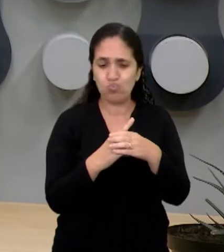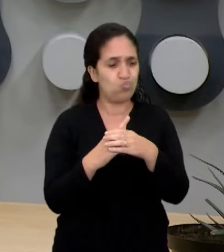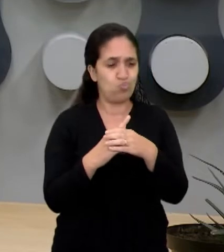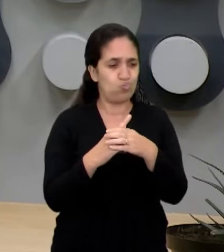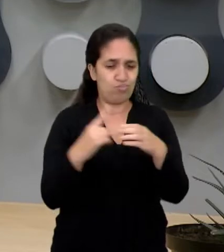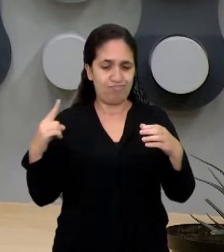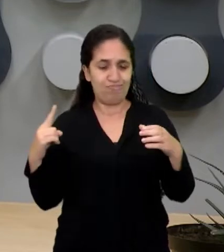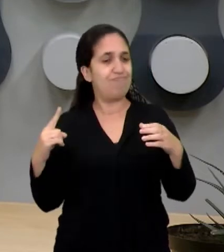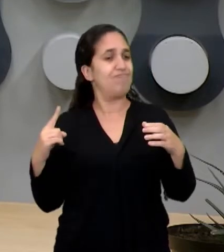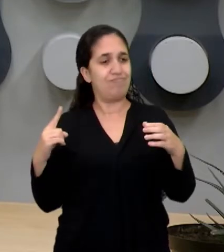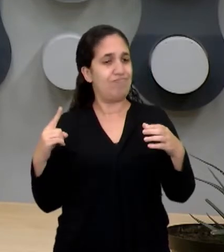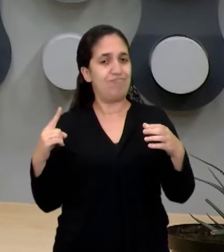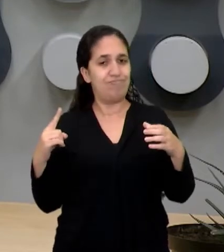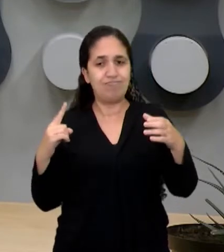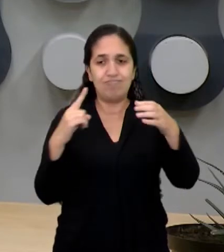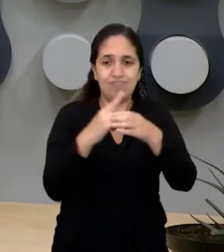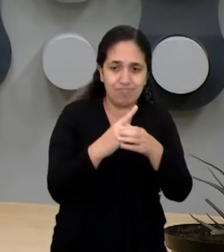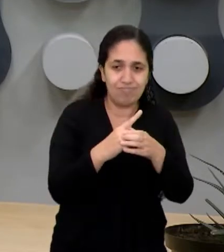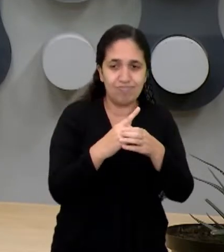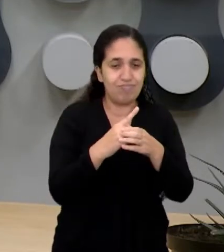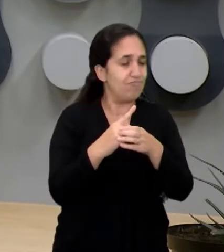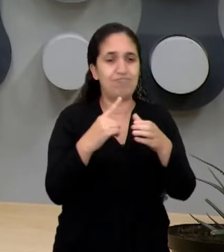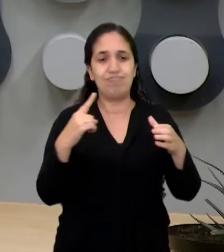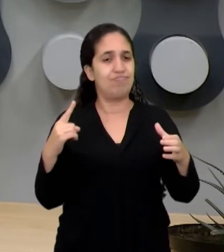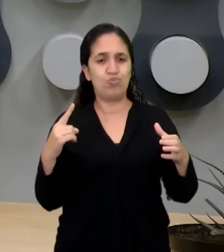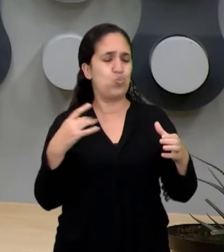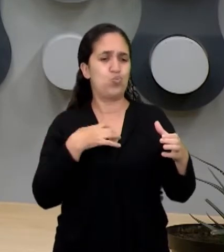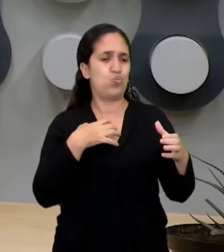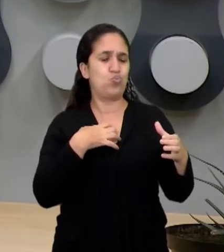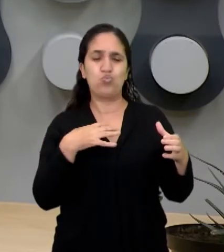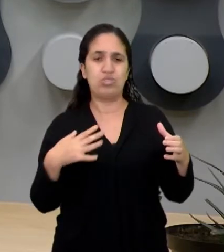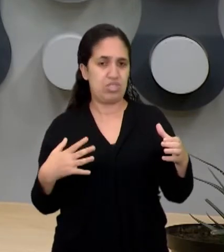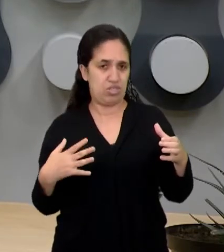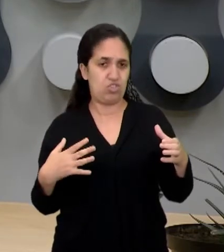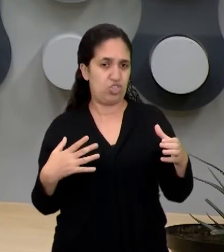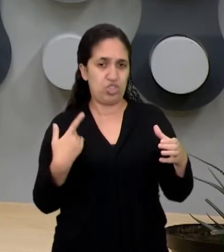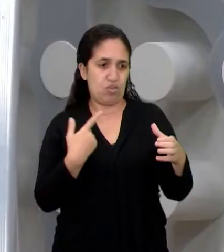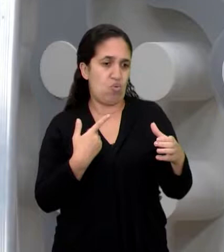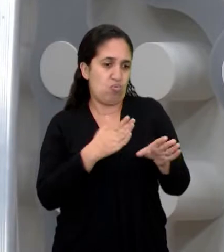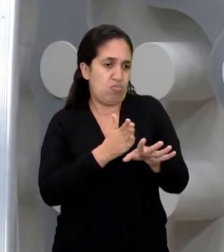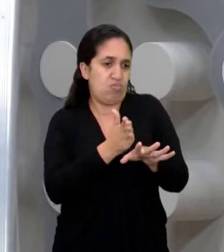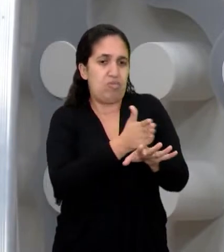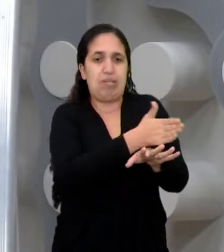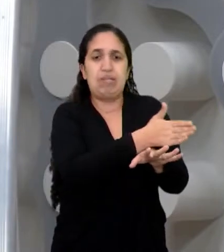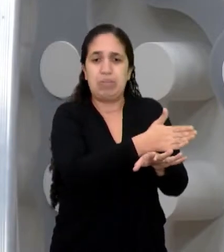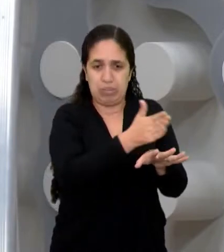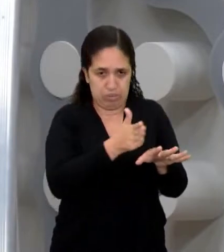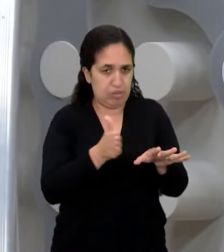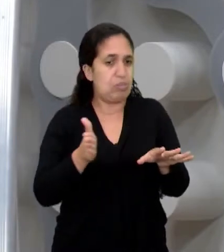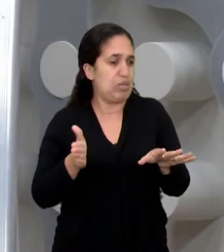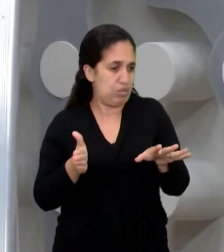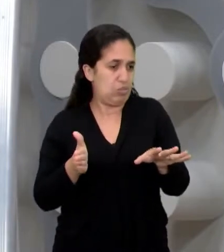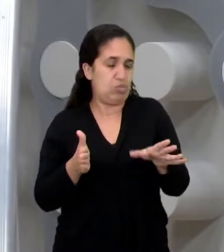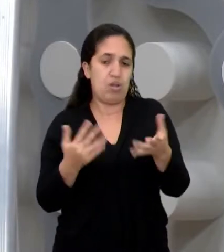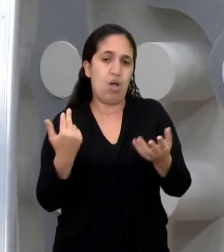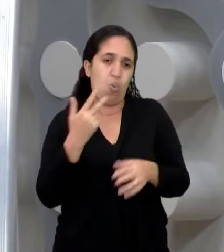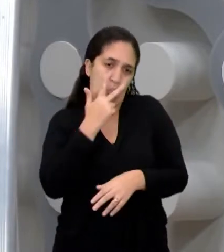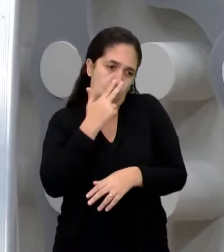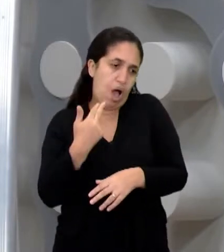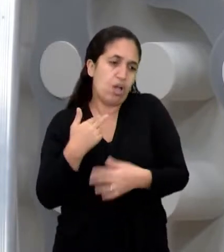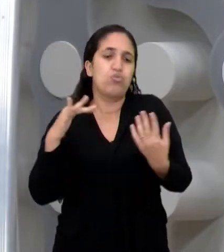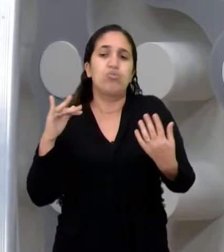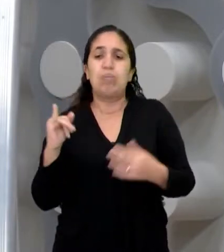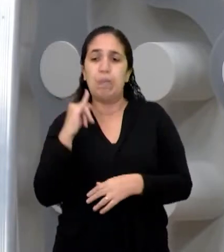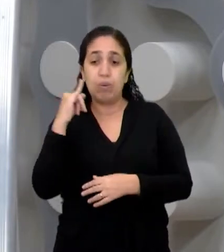parte pertencente a um determinado grupo, a um determinado segmento. Então eu acho que é